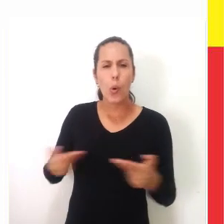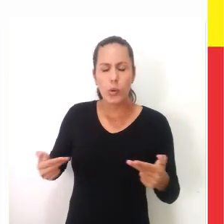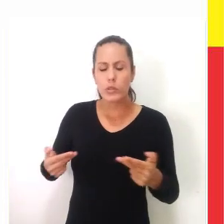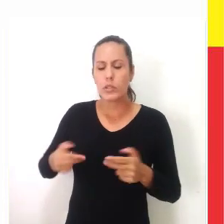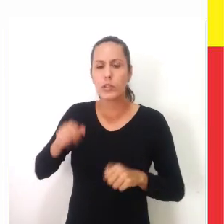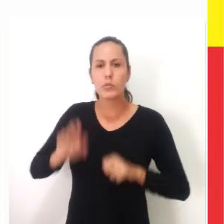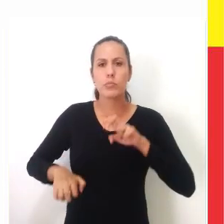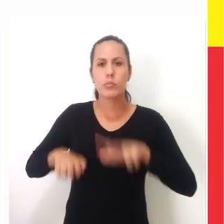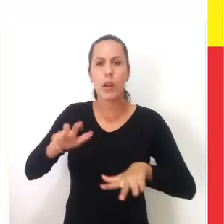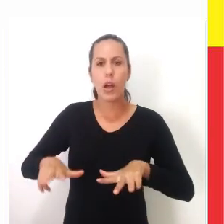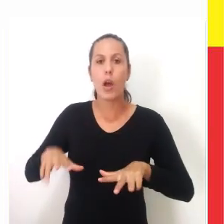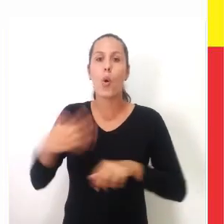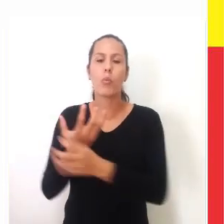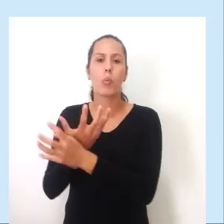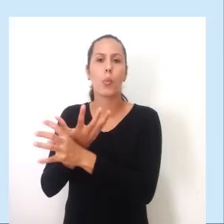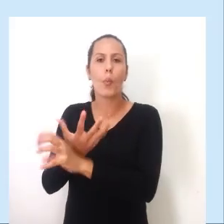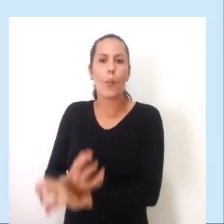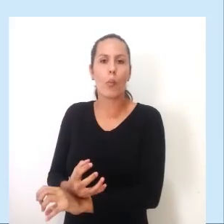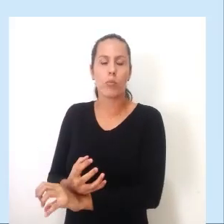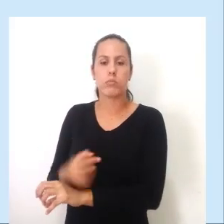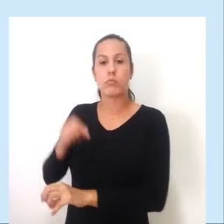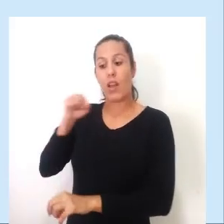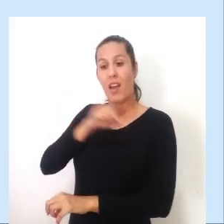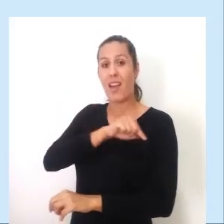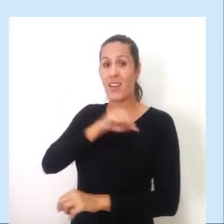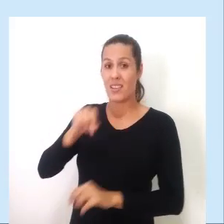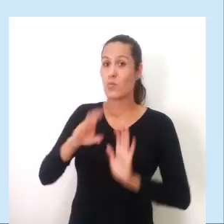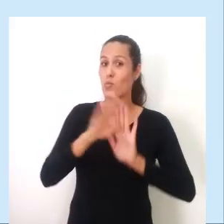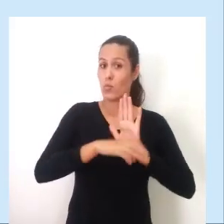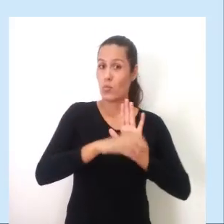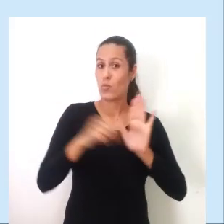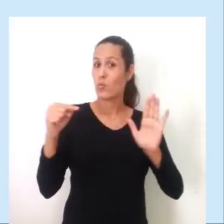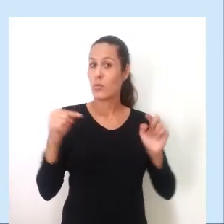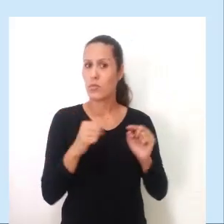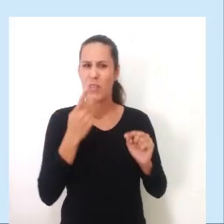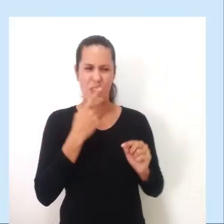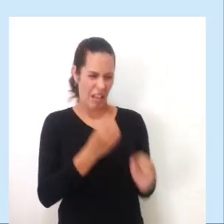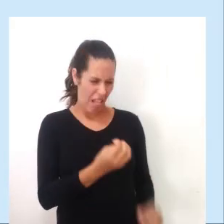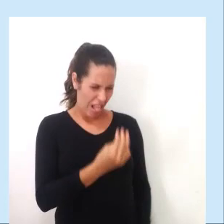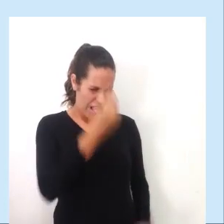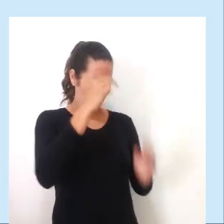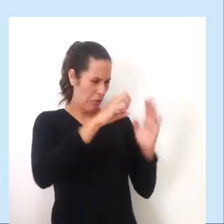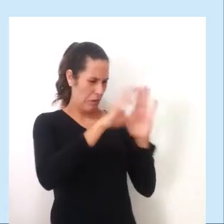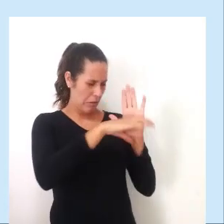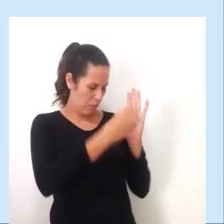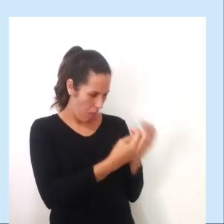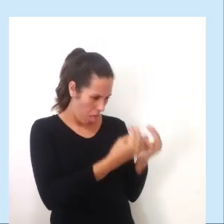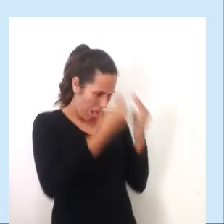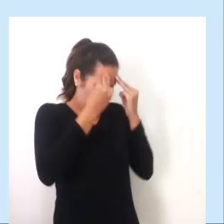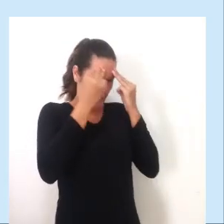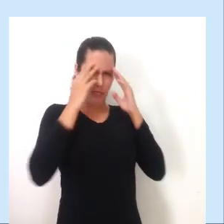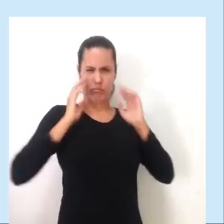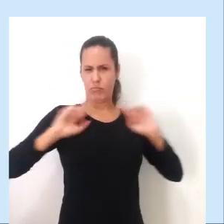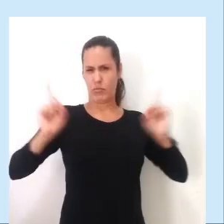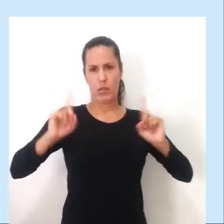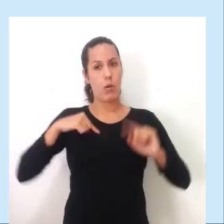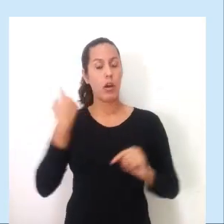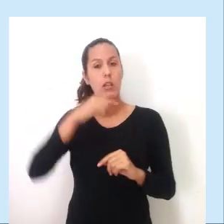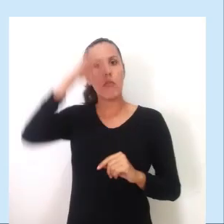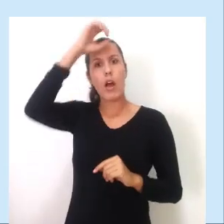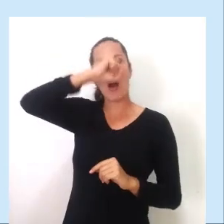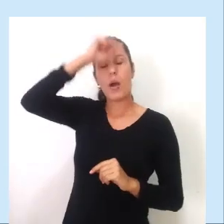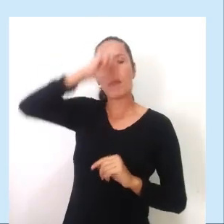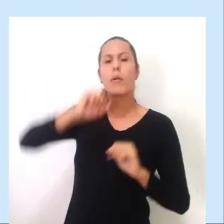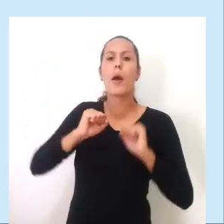rastros ou pegadas. Isso é a definição. Mas a gente não vai decorar, a gente vai aprender.